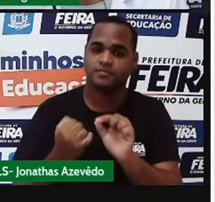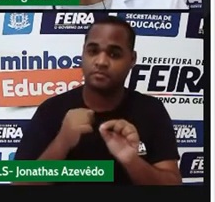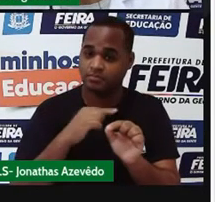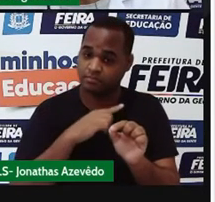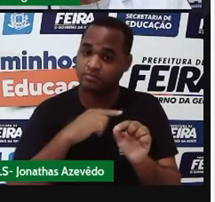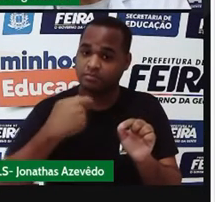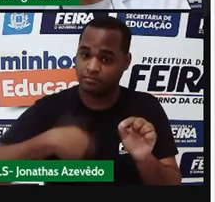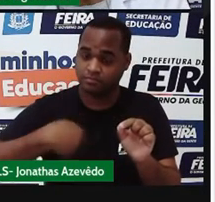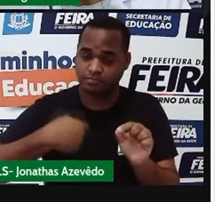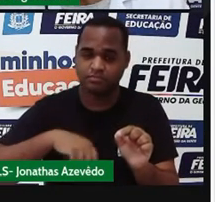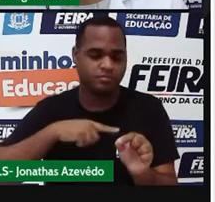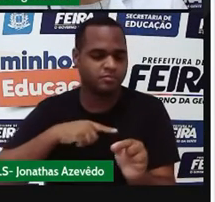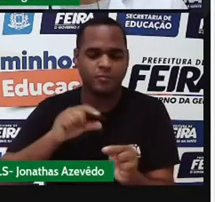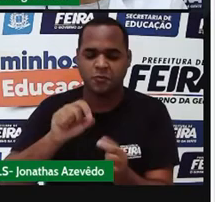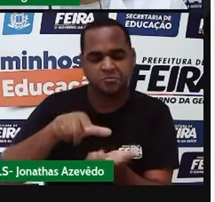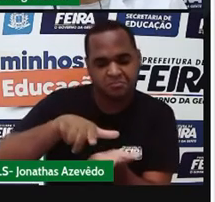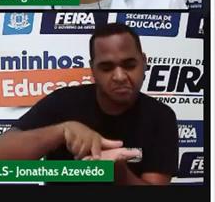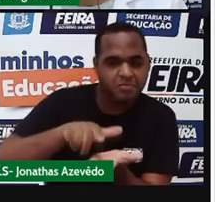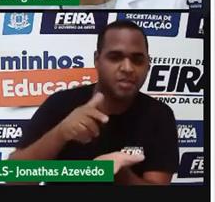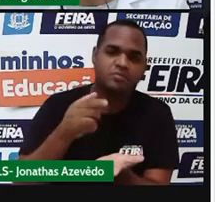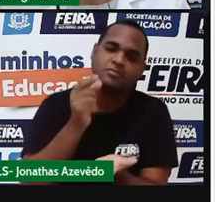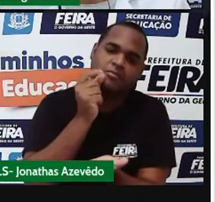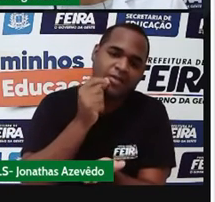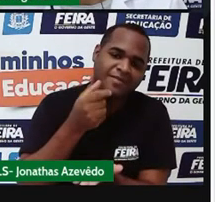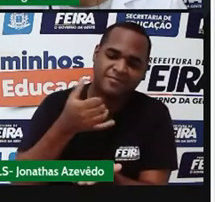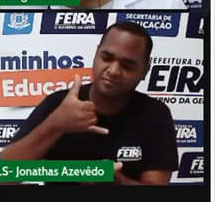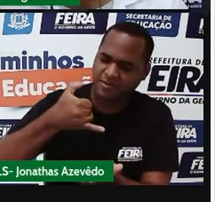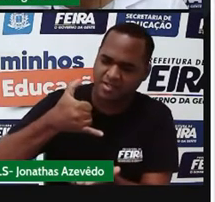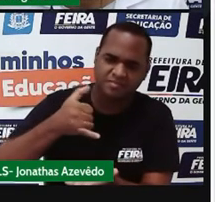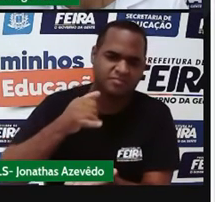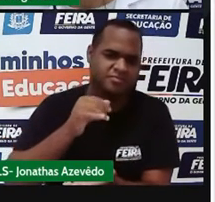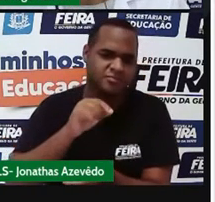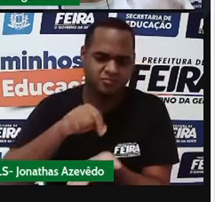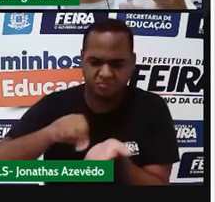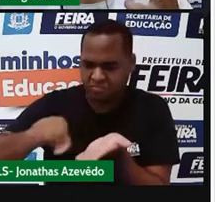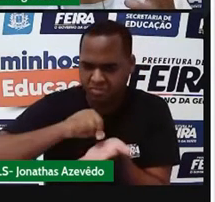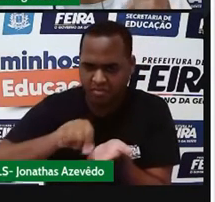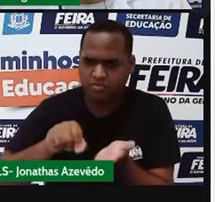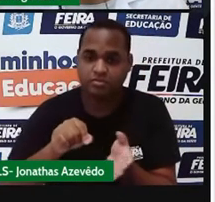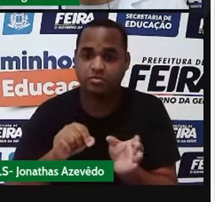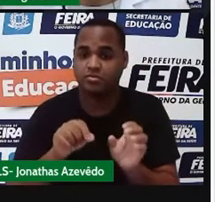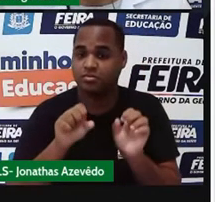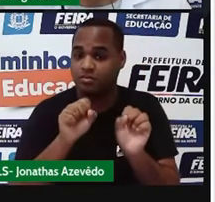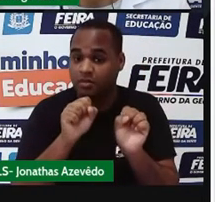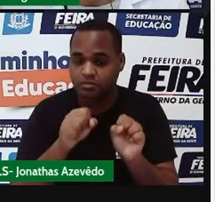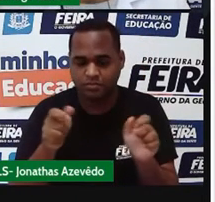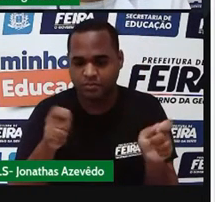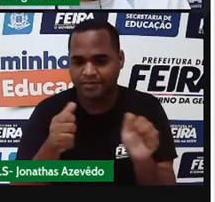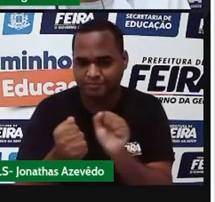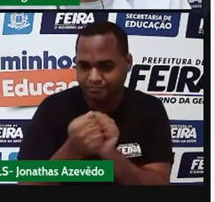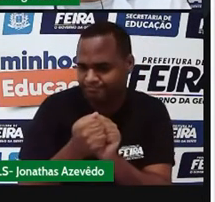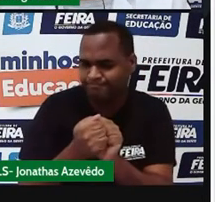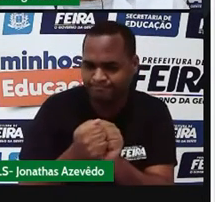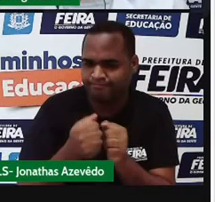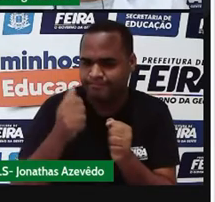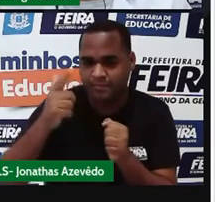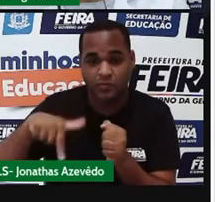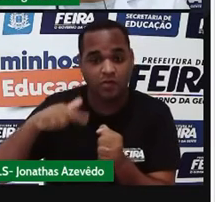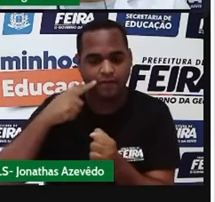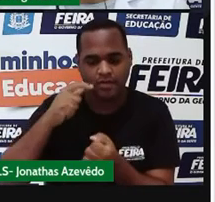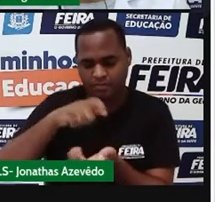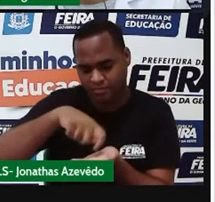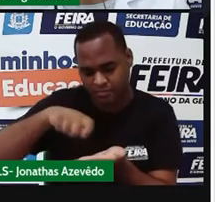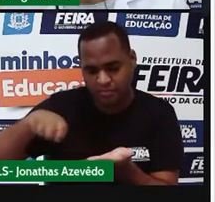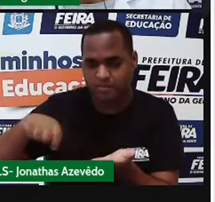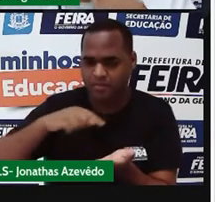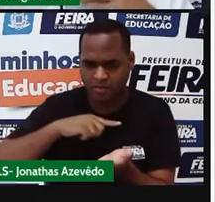tem mãos é um papel um lápis uma borracha para fazer junto comigo e fazendo as suas